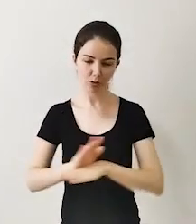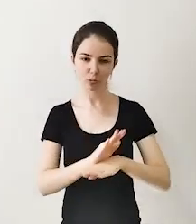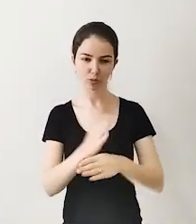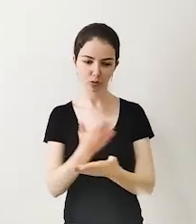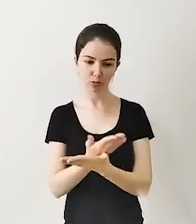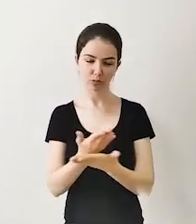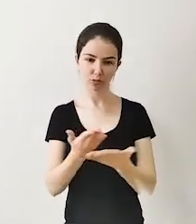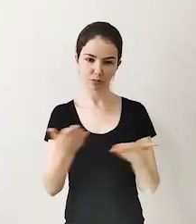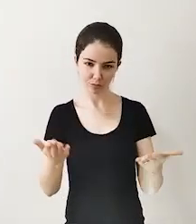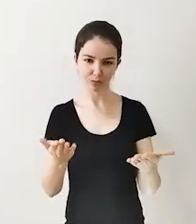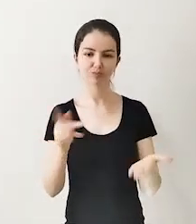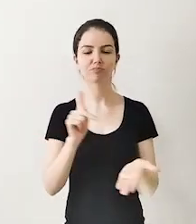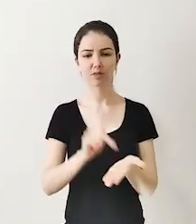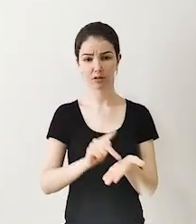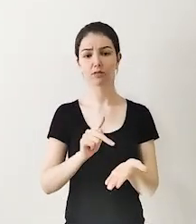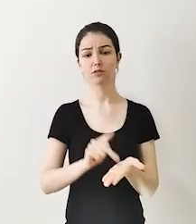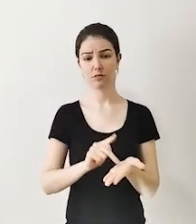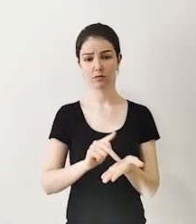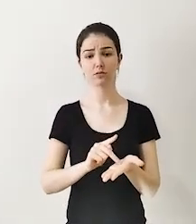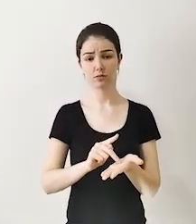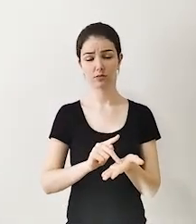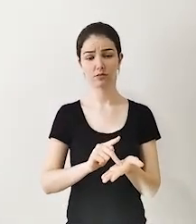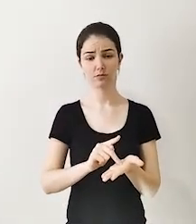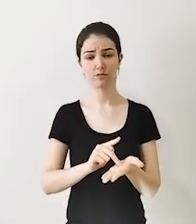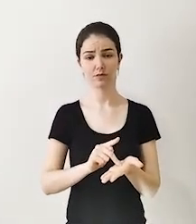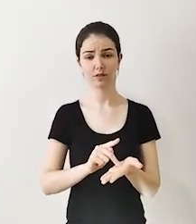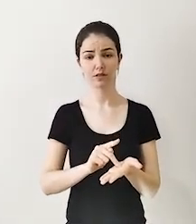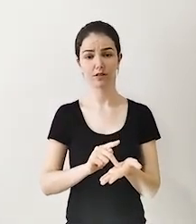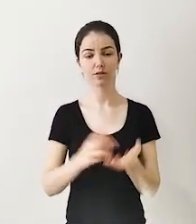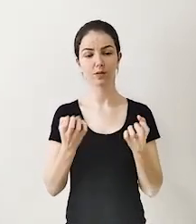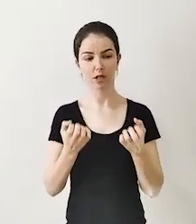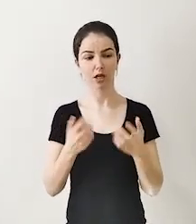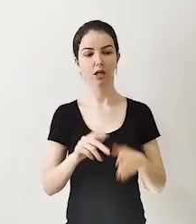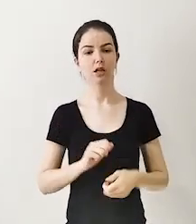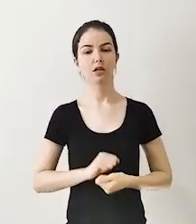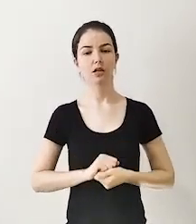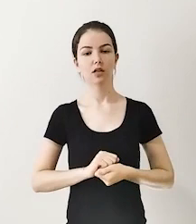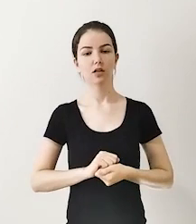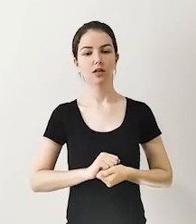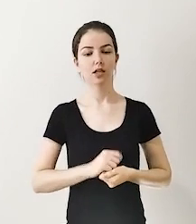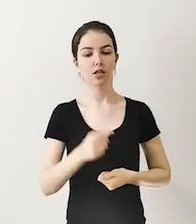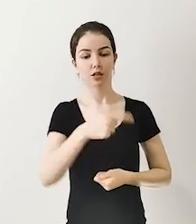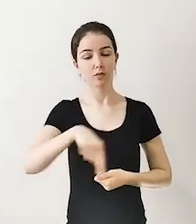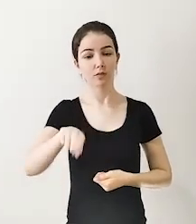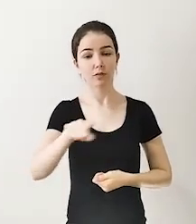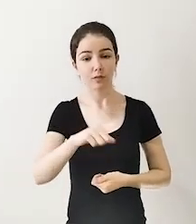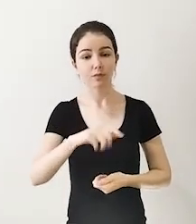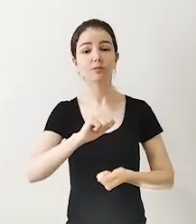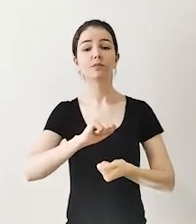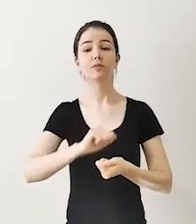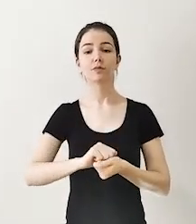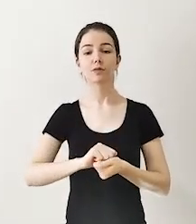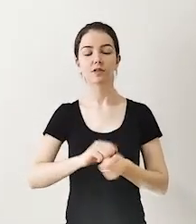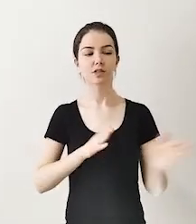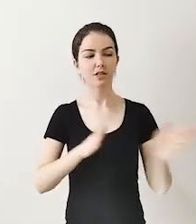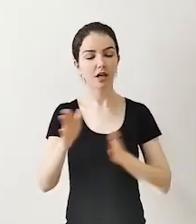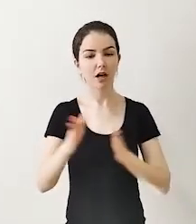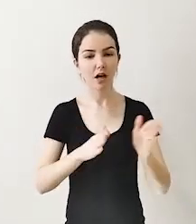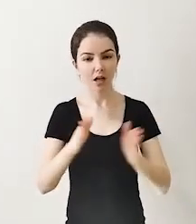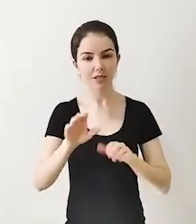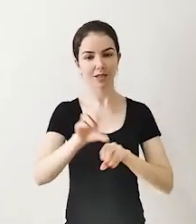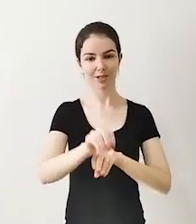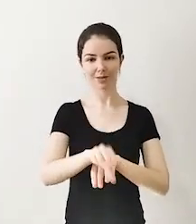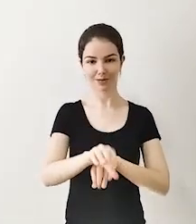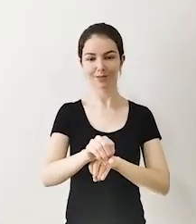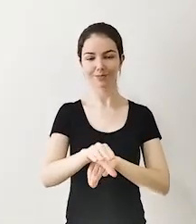a intenção de ajudá-los mesmo, né? A gente quer poder fazer com que vocês tenham acesso aí a